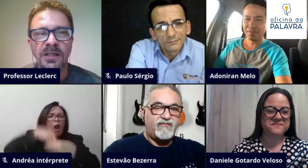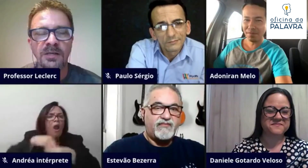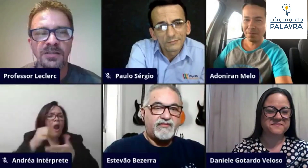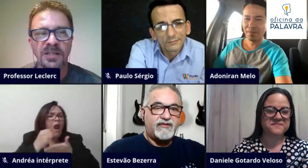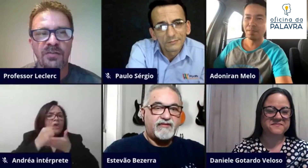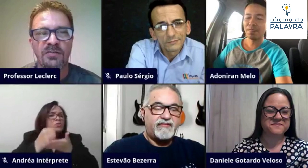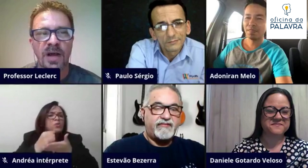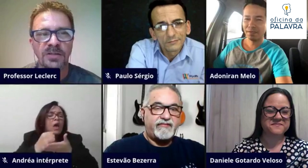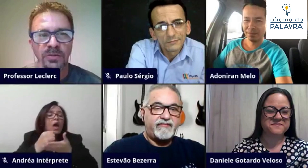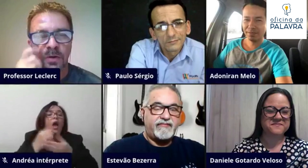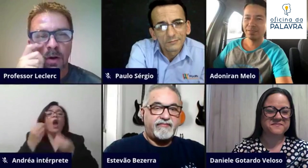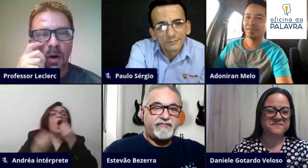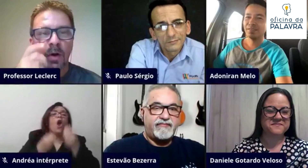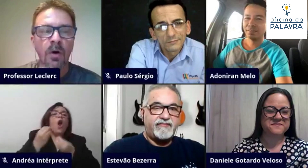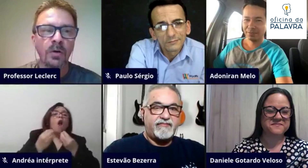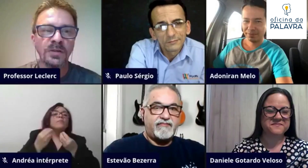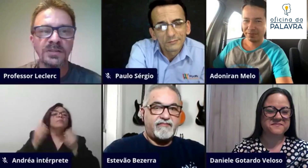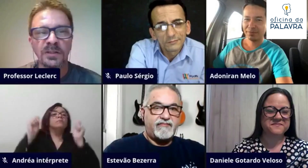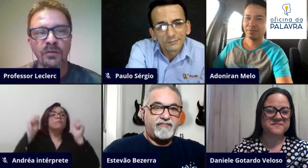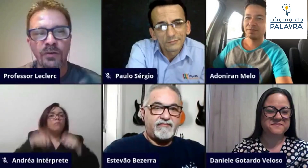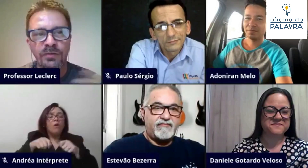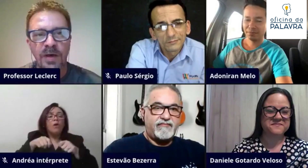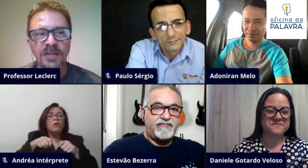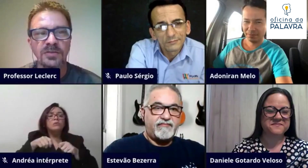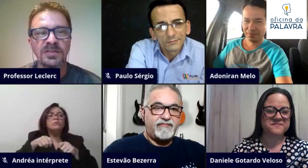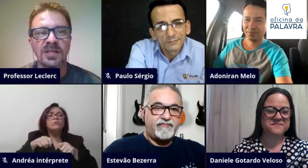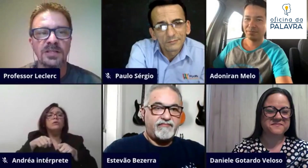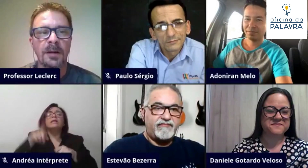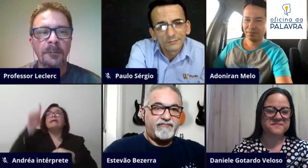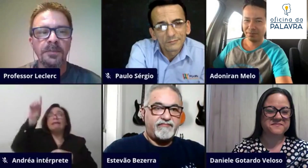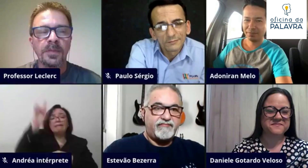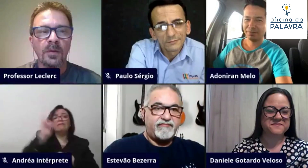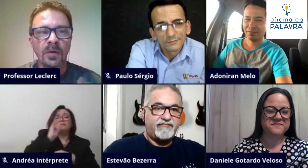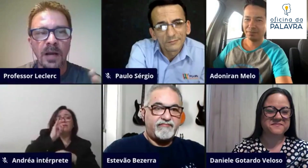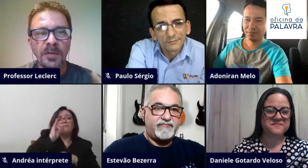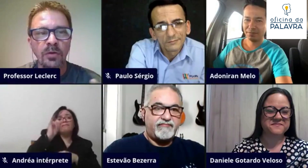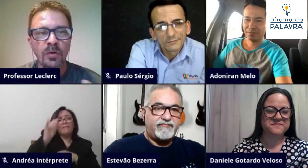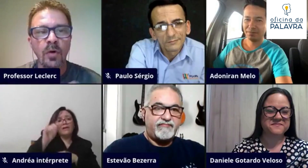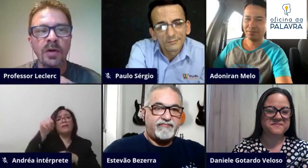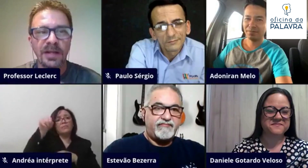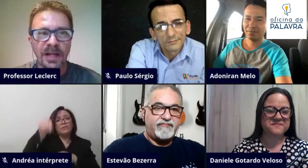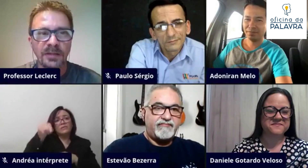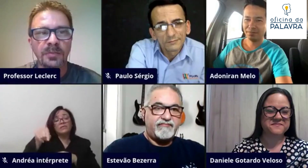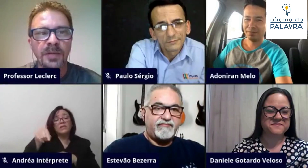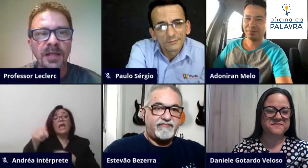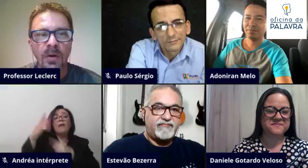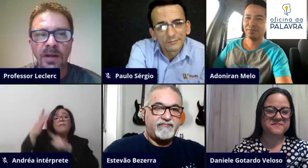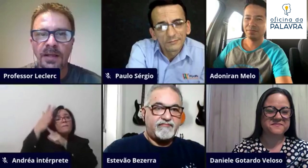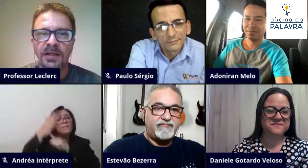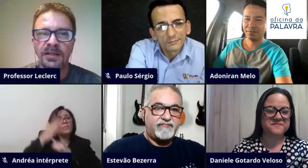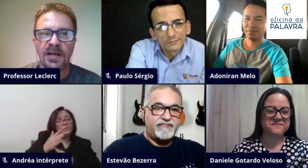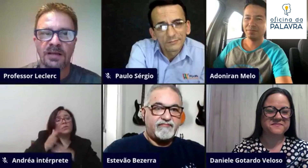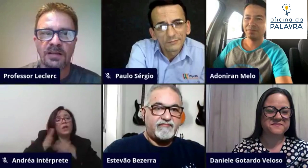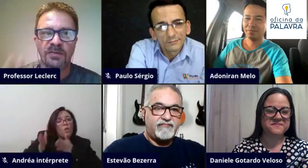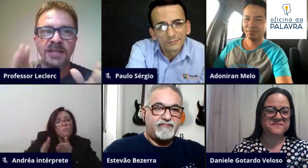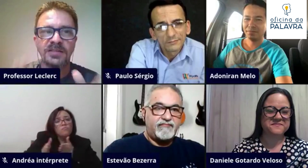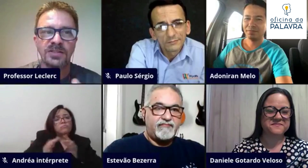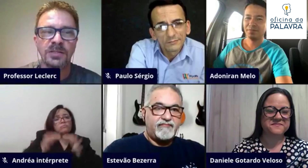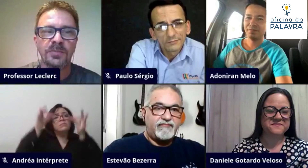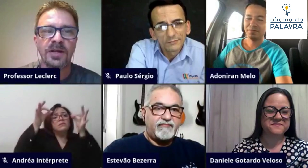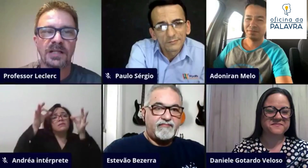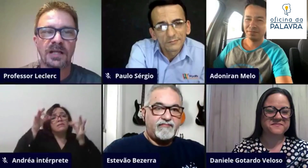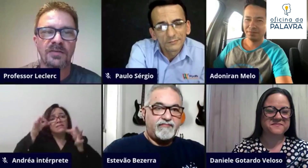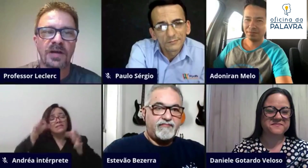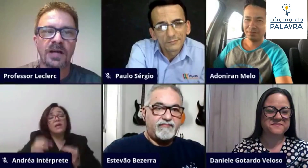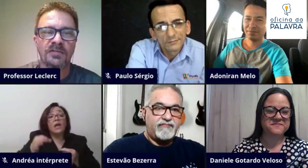gente aí que seja fácil, ou, se não for fácil, que seja um caminho concreto para que alguém que vai